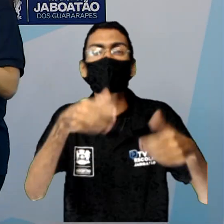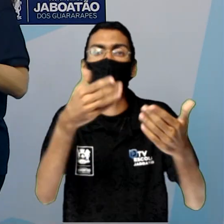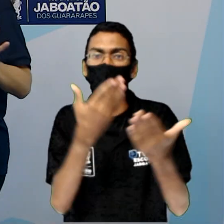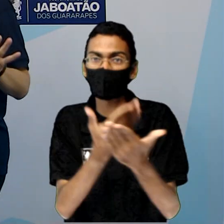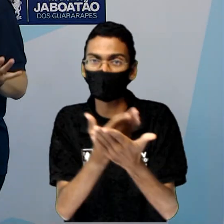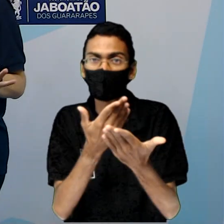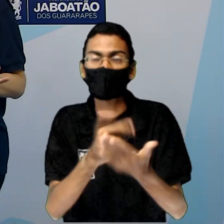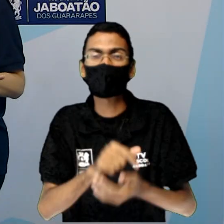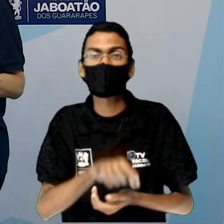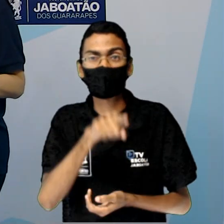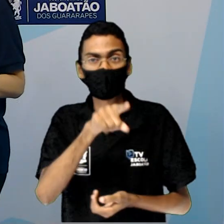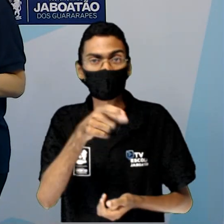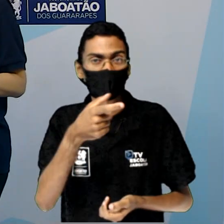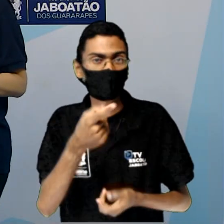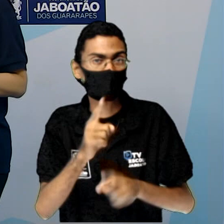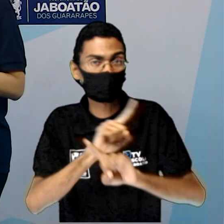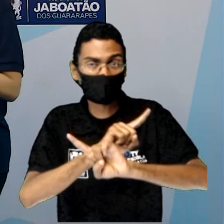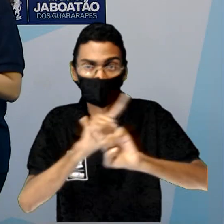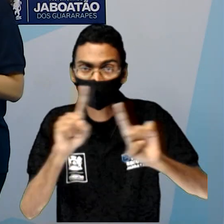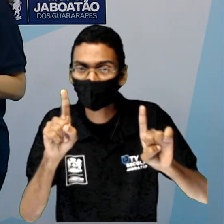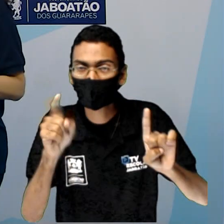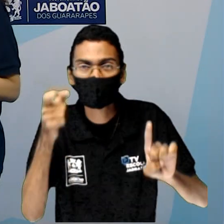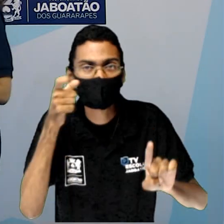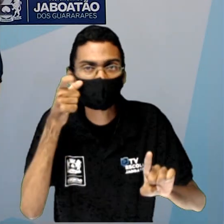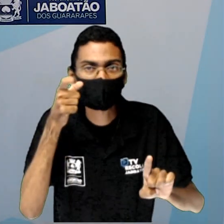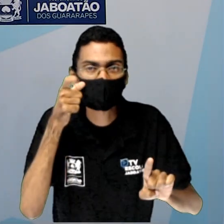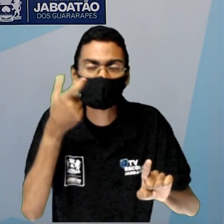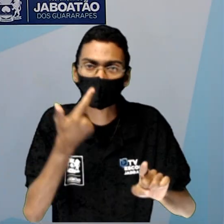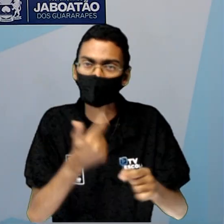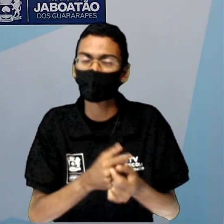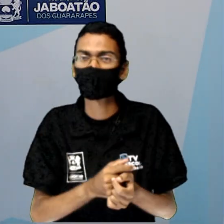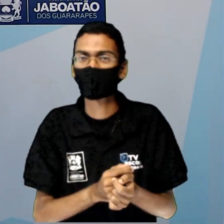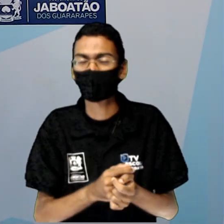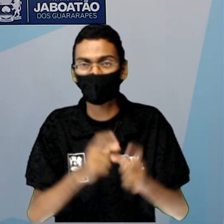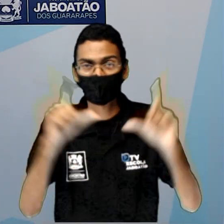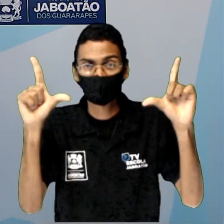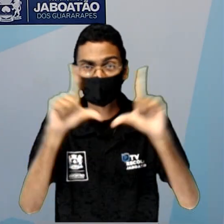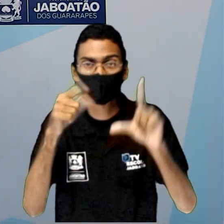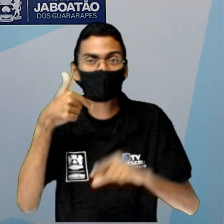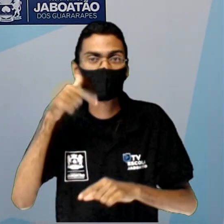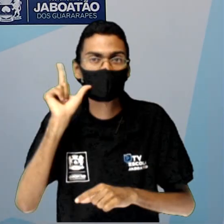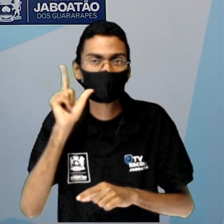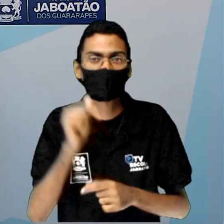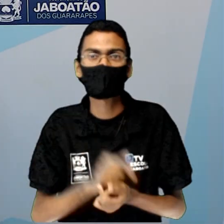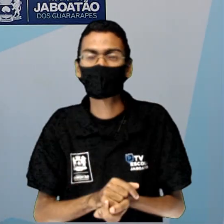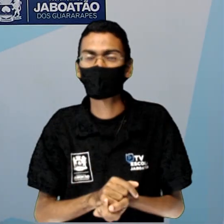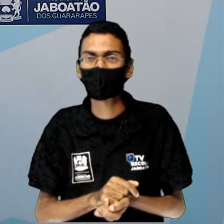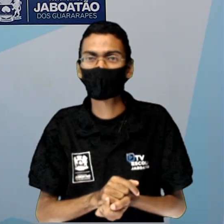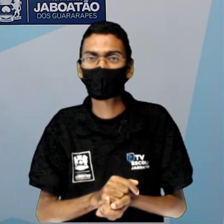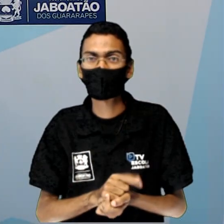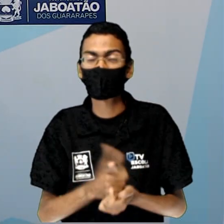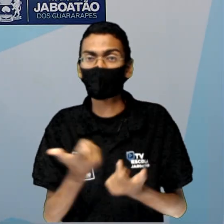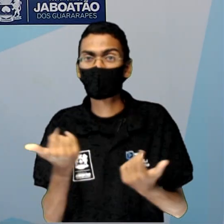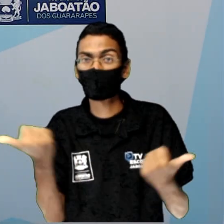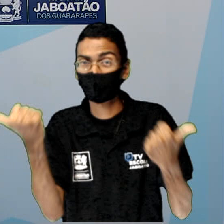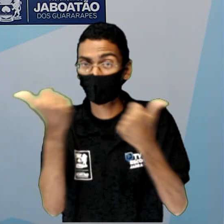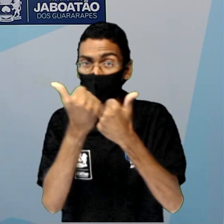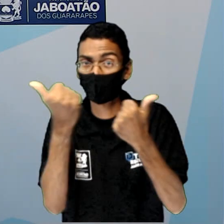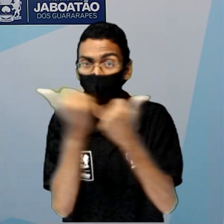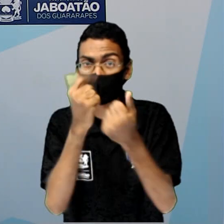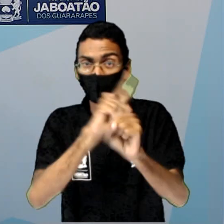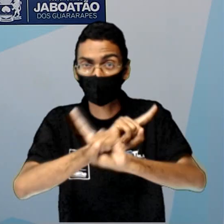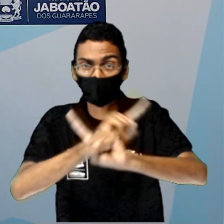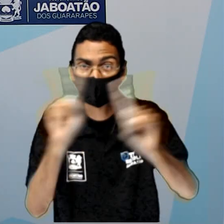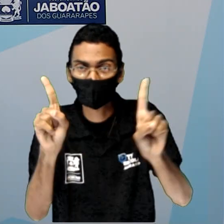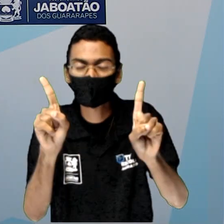não assistiu TV ontem. Não assistiu. Então, observa, a gente acrescentou o não, que é didn't, ou